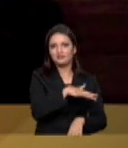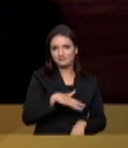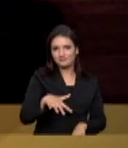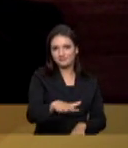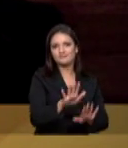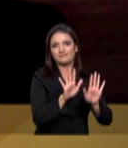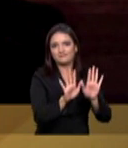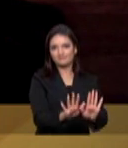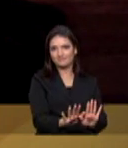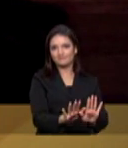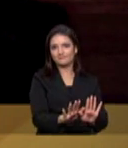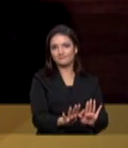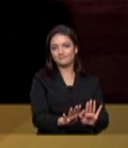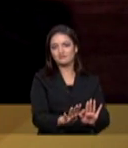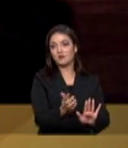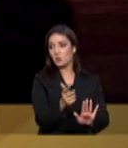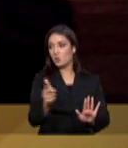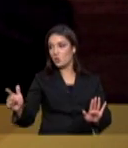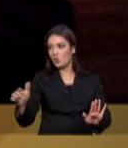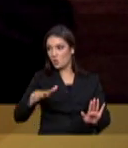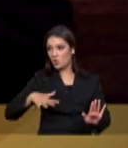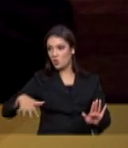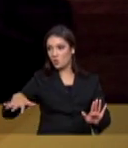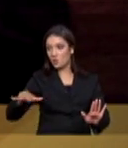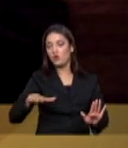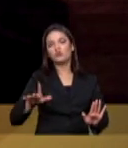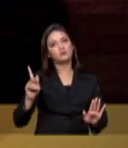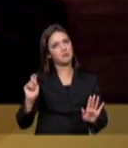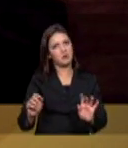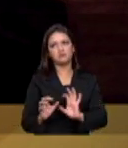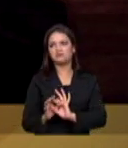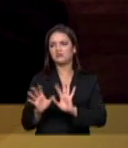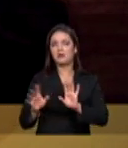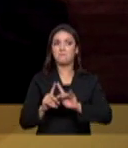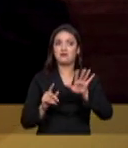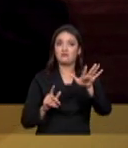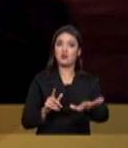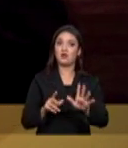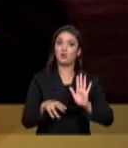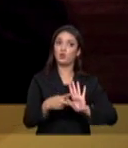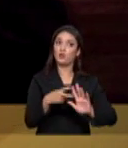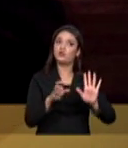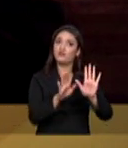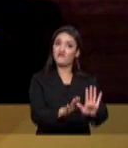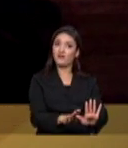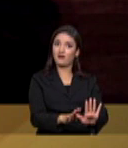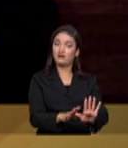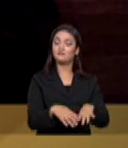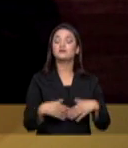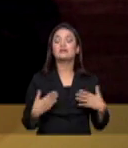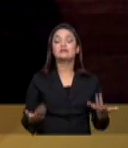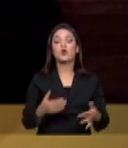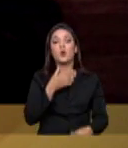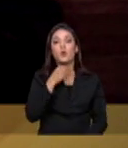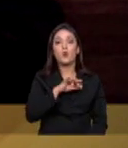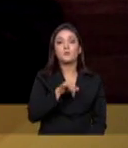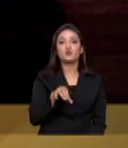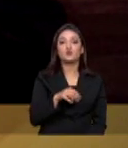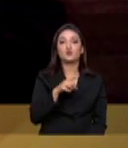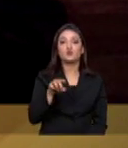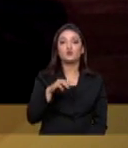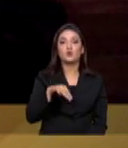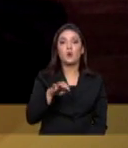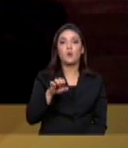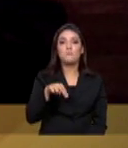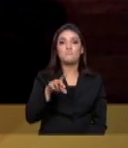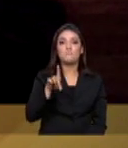terra penso após tratava-se nas palavras de João Mendes Júnior do reconhecimento